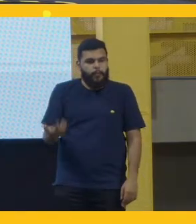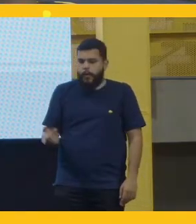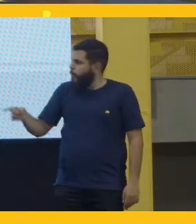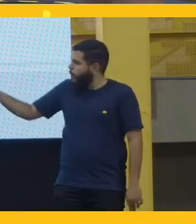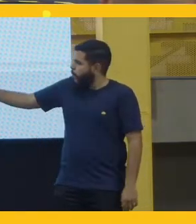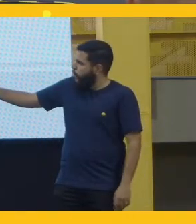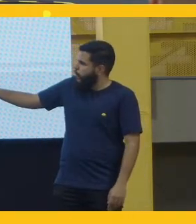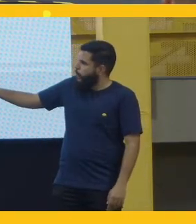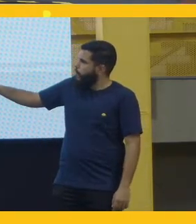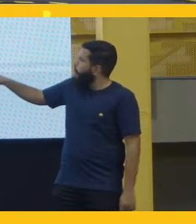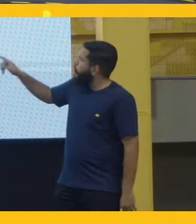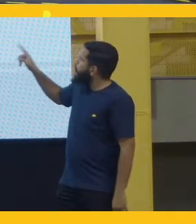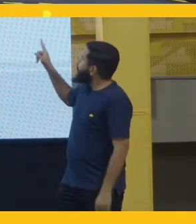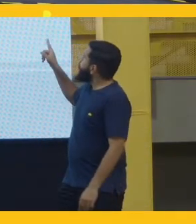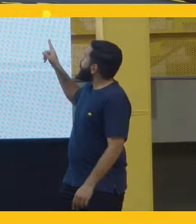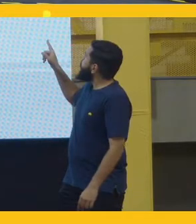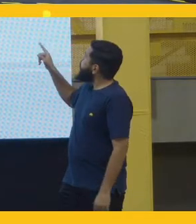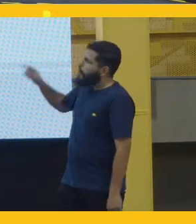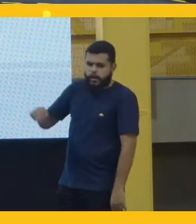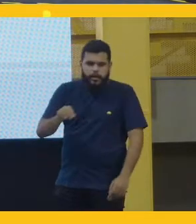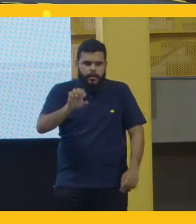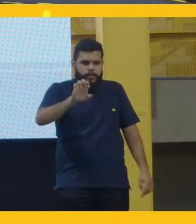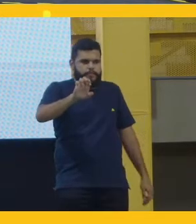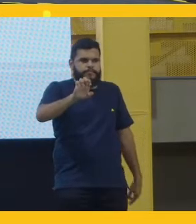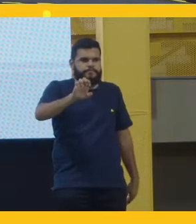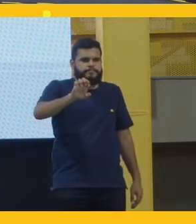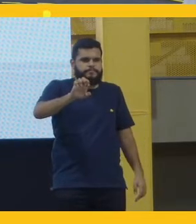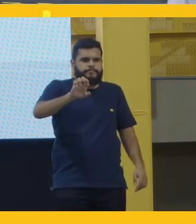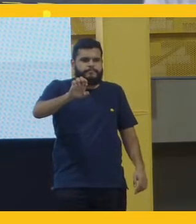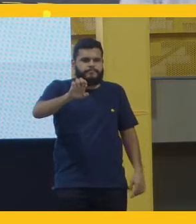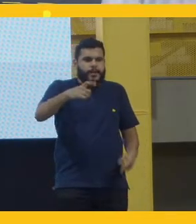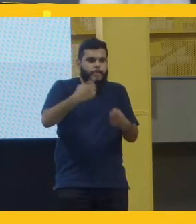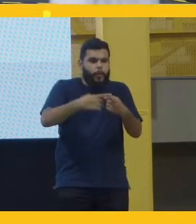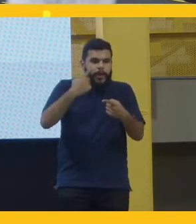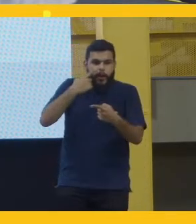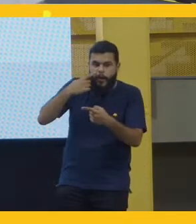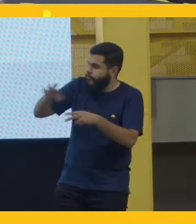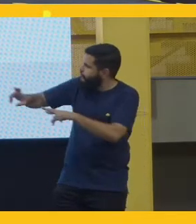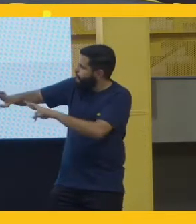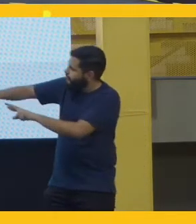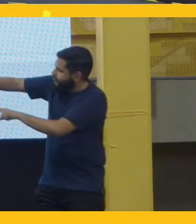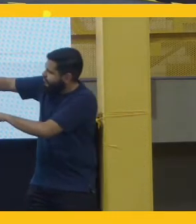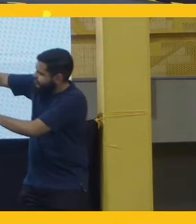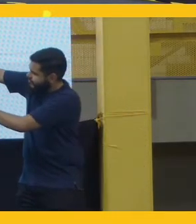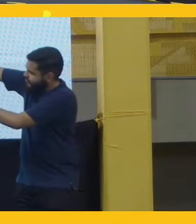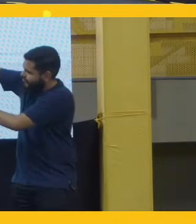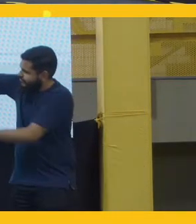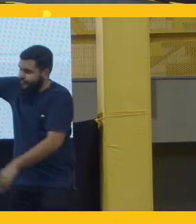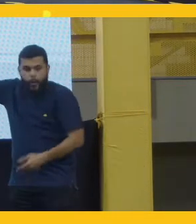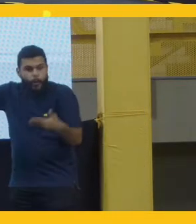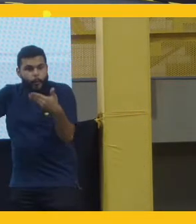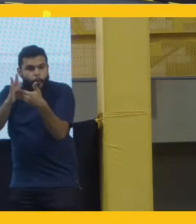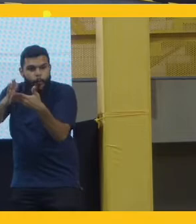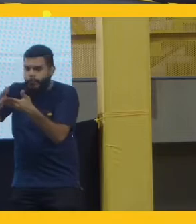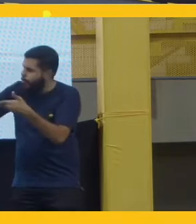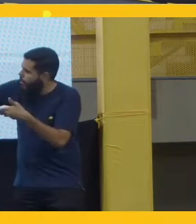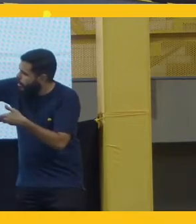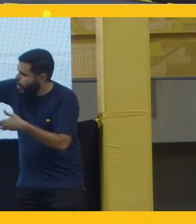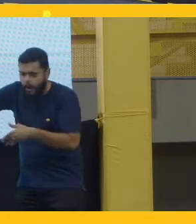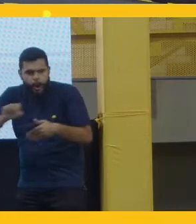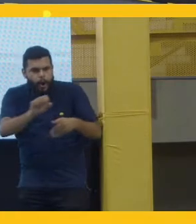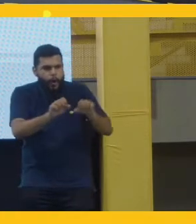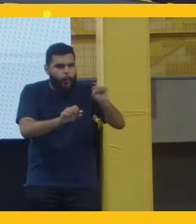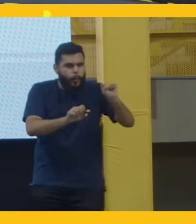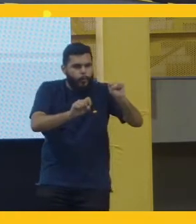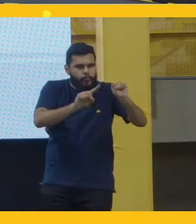opção E de elefante. Bacana? Aí você fala, meu Deus, eu nem precisava saber física,